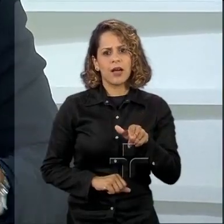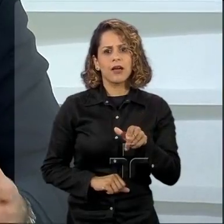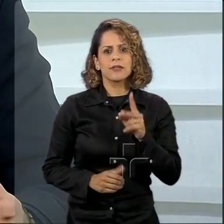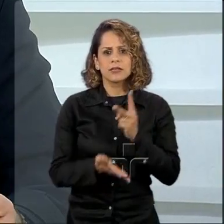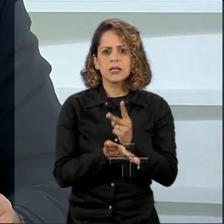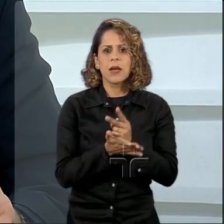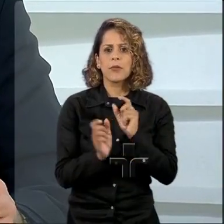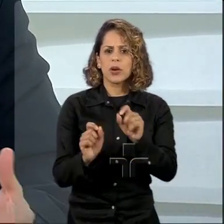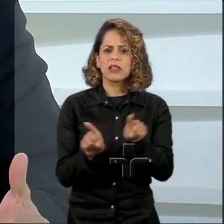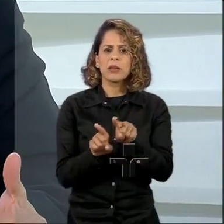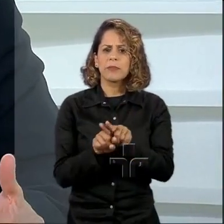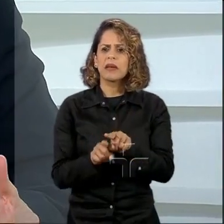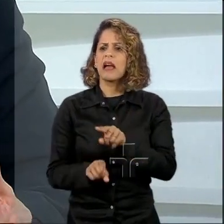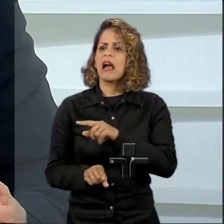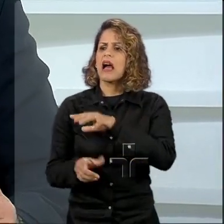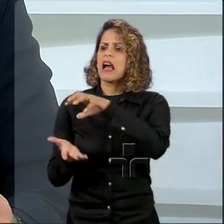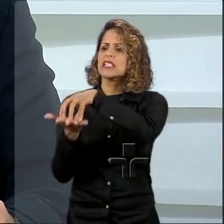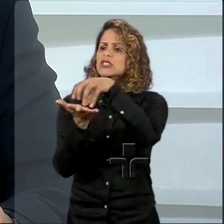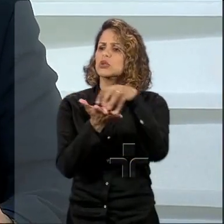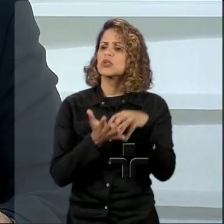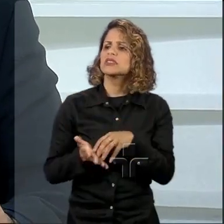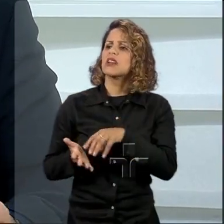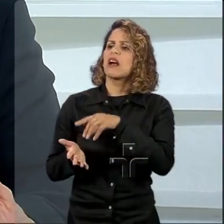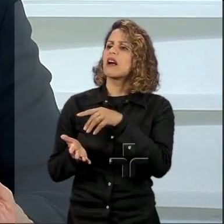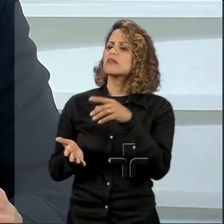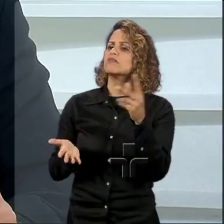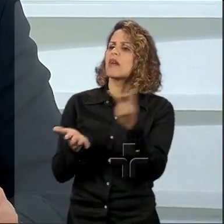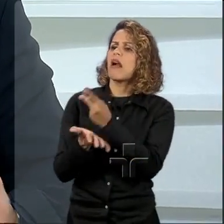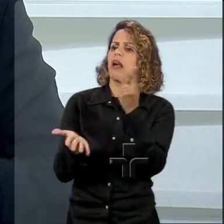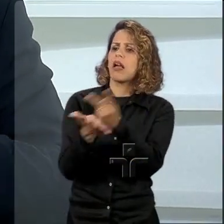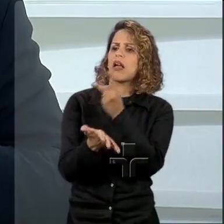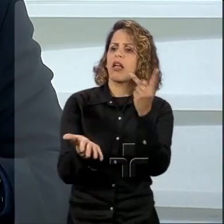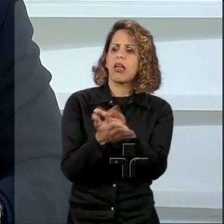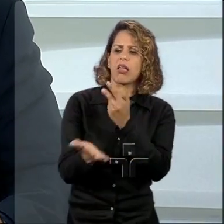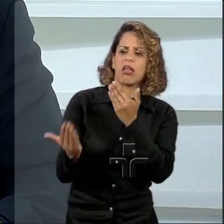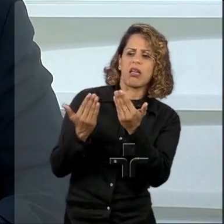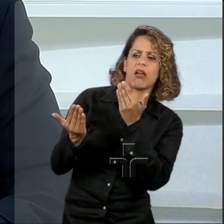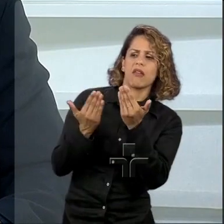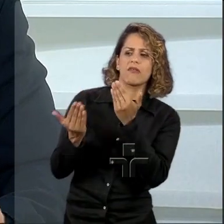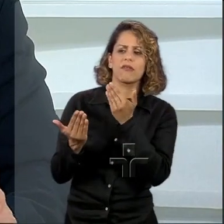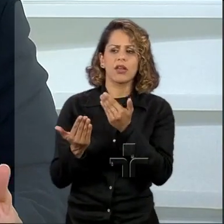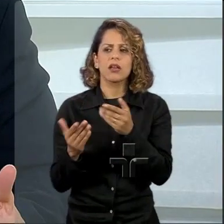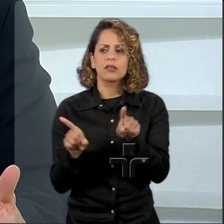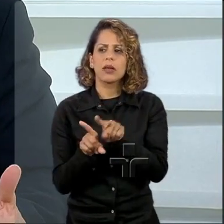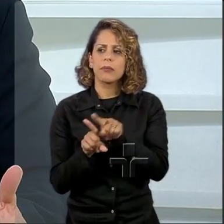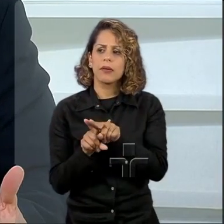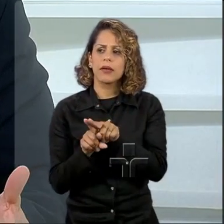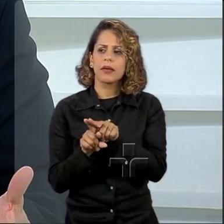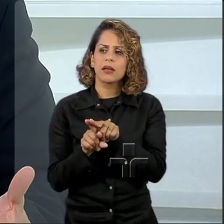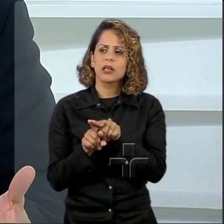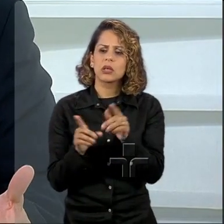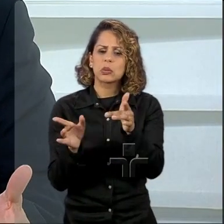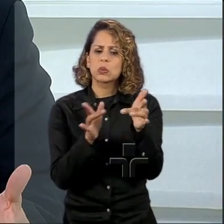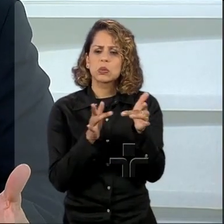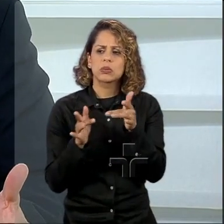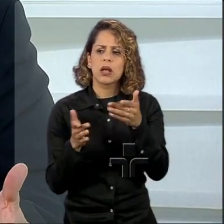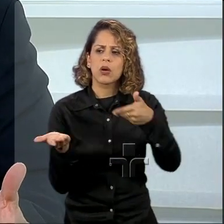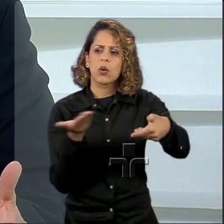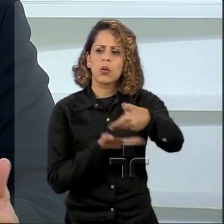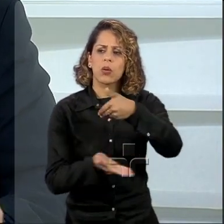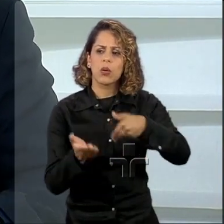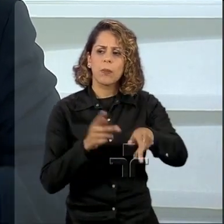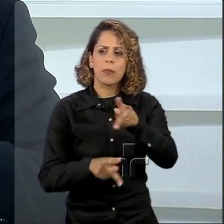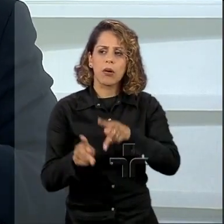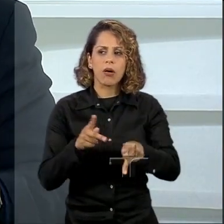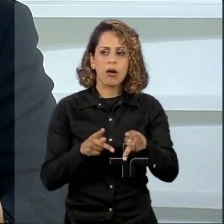das instituições, para a desconfiança delas, para essa solução direta na relação com o povo, é o que se chama classicamente de populismo.